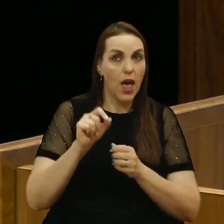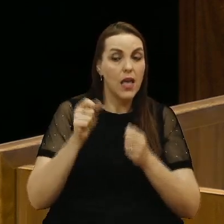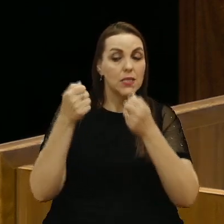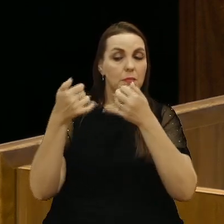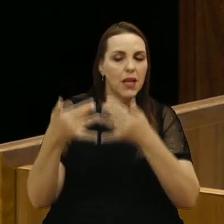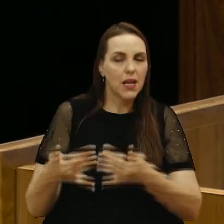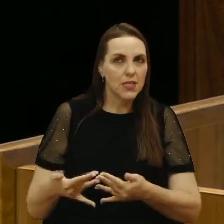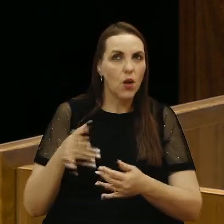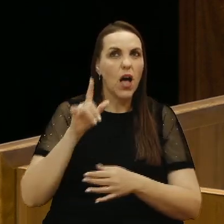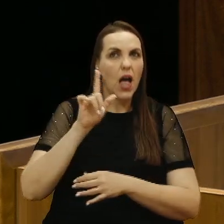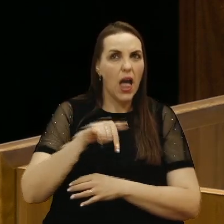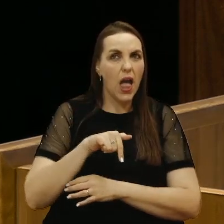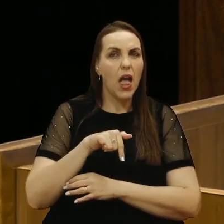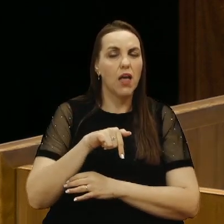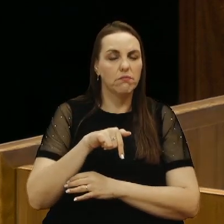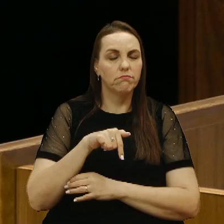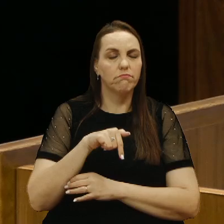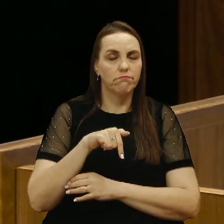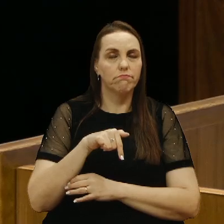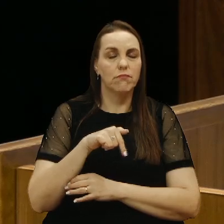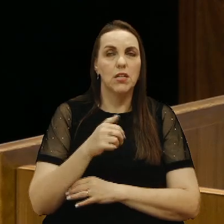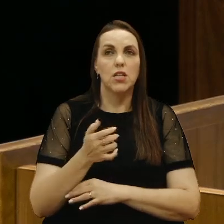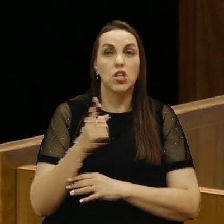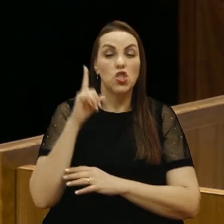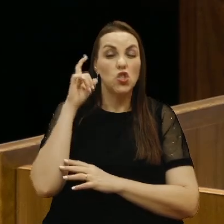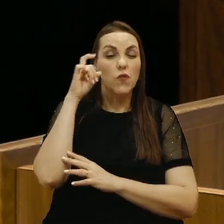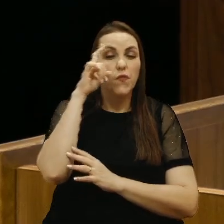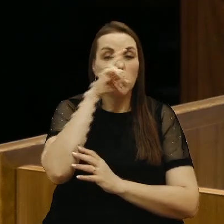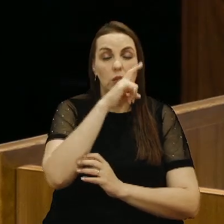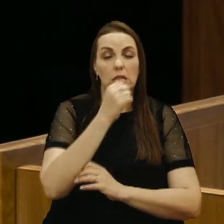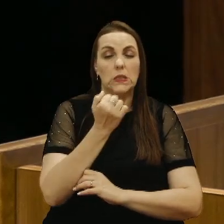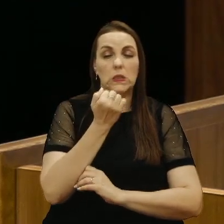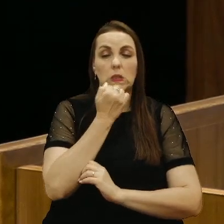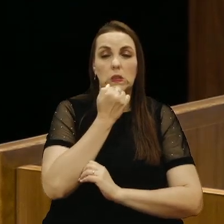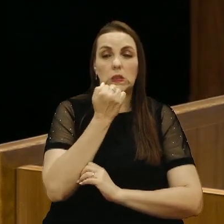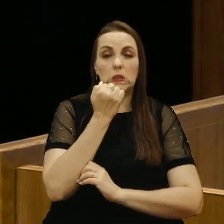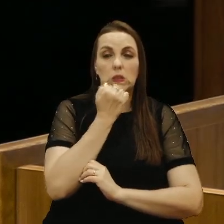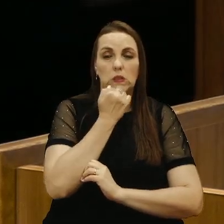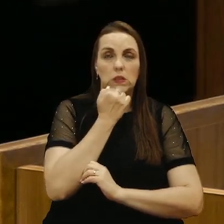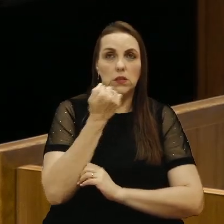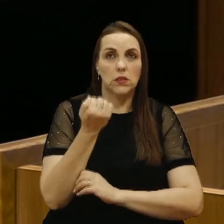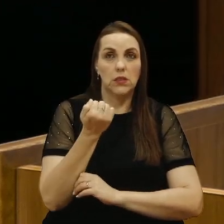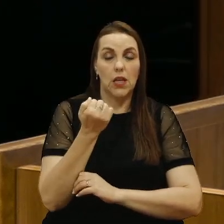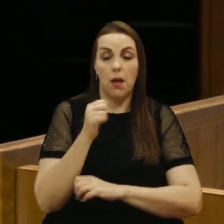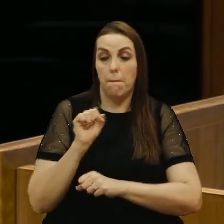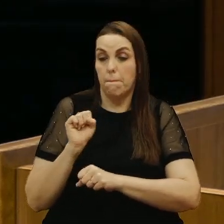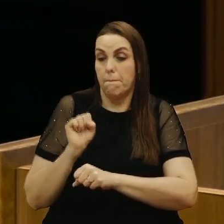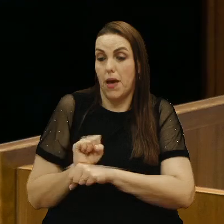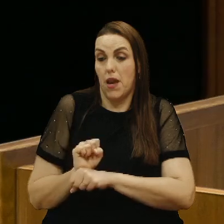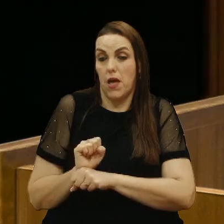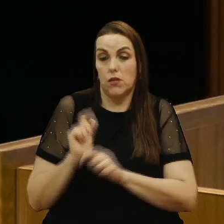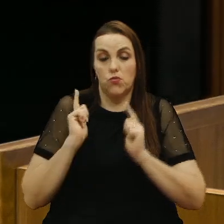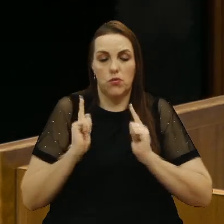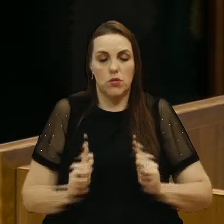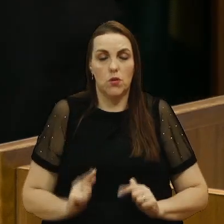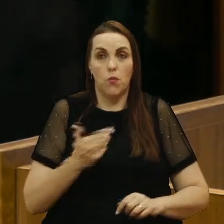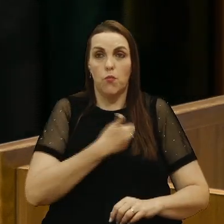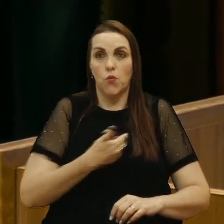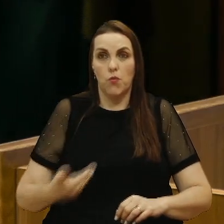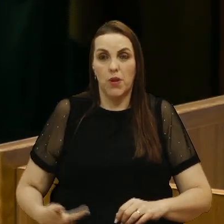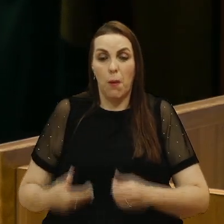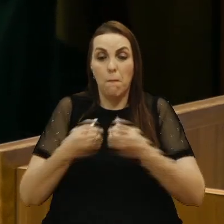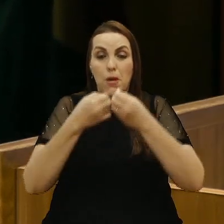uma armadura de chumbo que imobiliza o gestor público, que prejudica o cidadão, priorizando